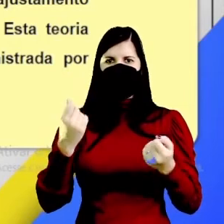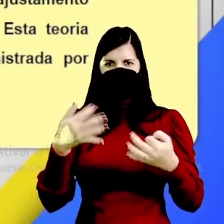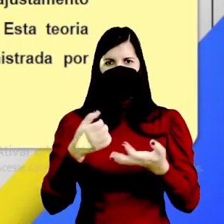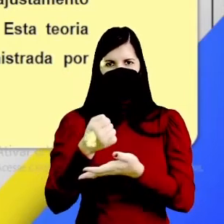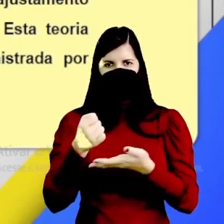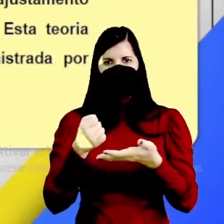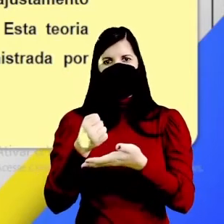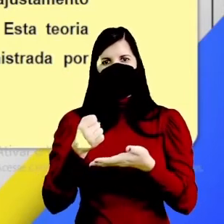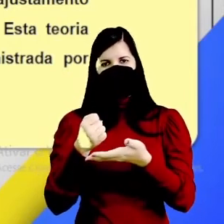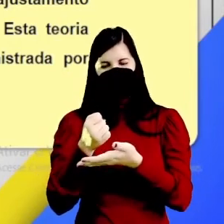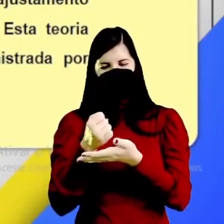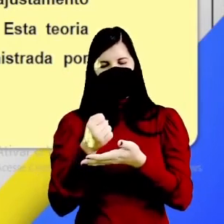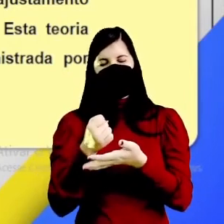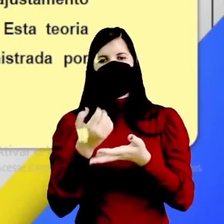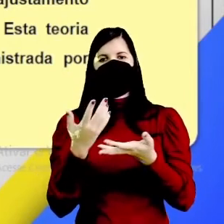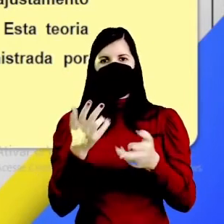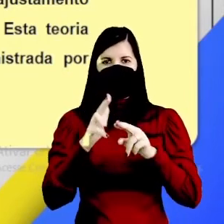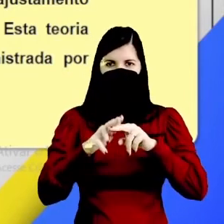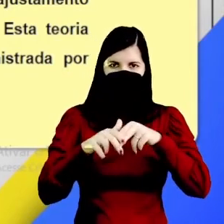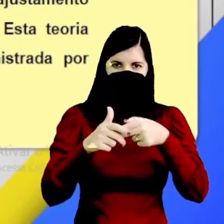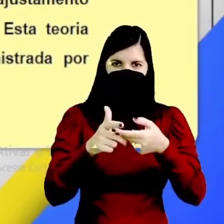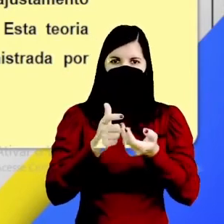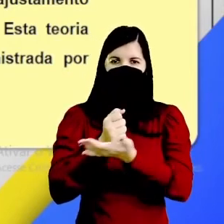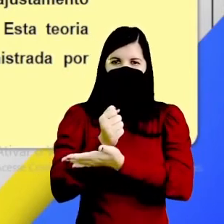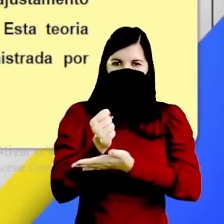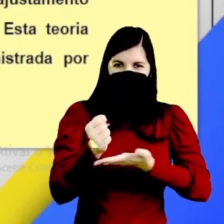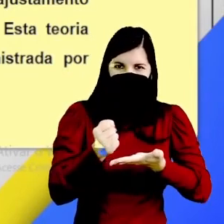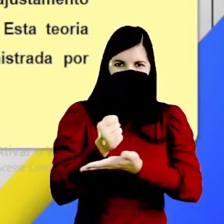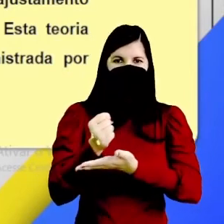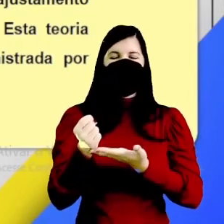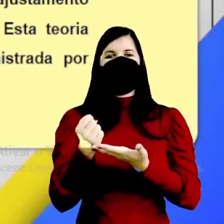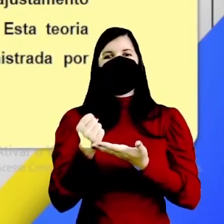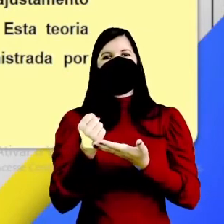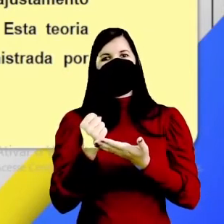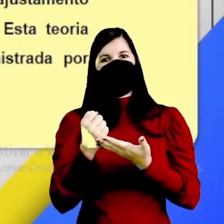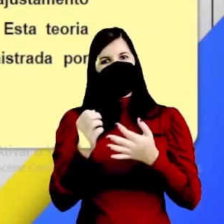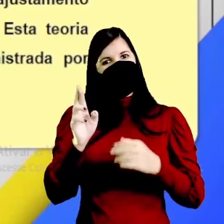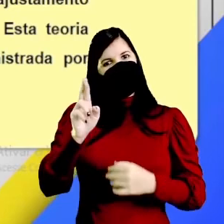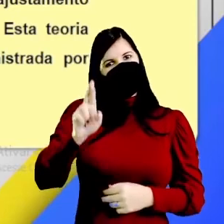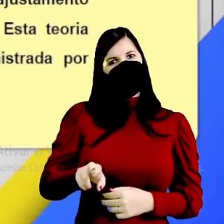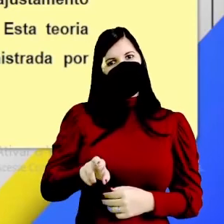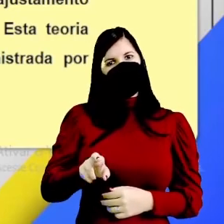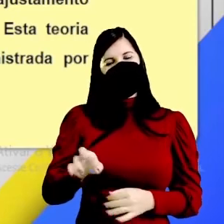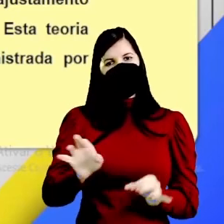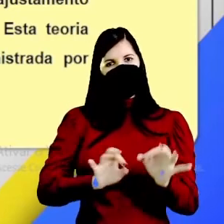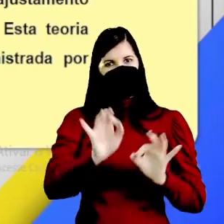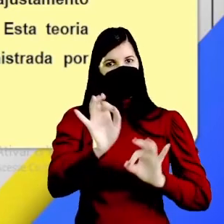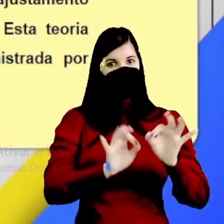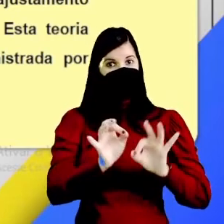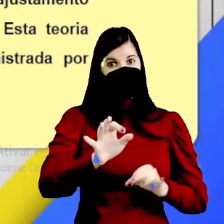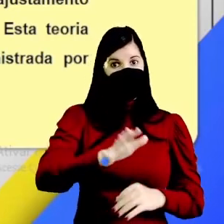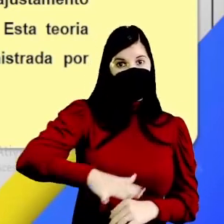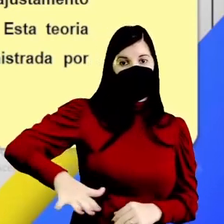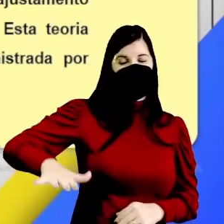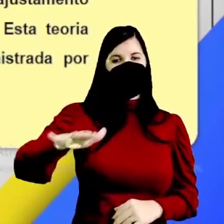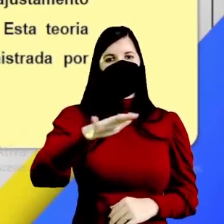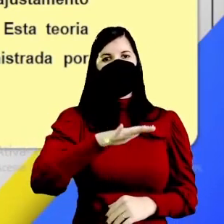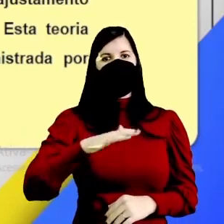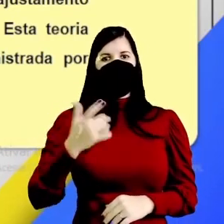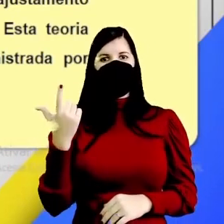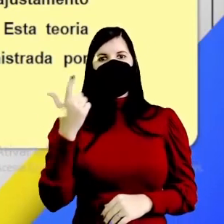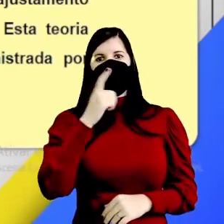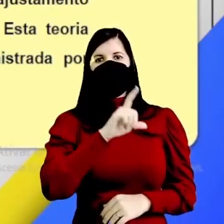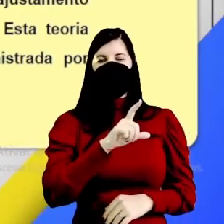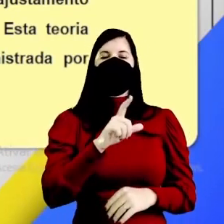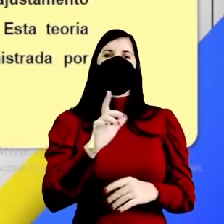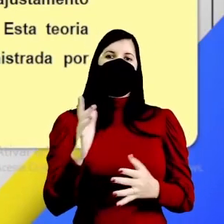base para isso. Então, justamente a base disso é na racionalidade e no ajustamento dos meios. Porque assim a gente vai ter a